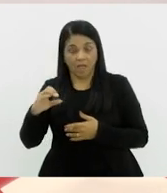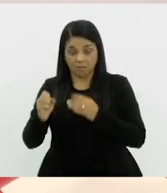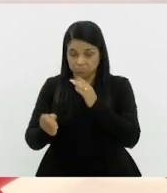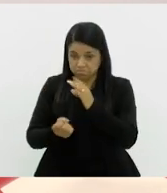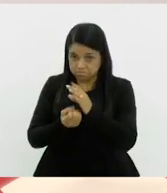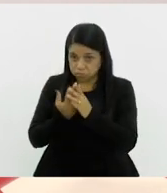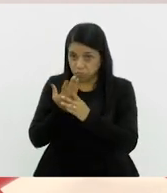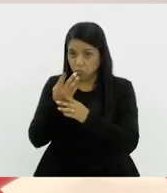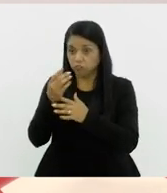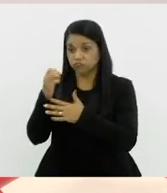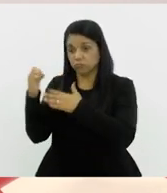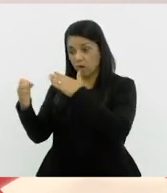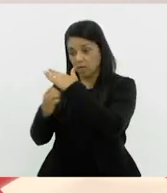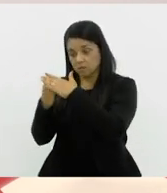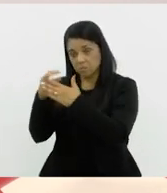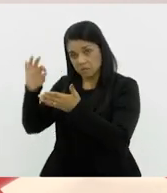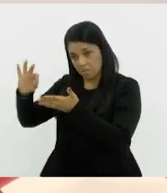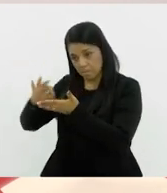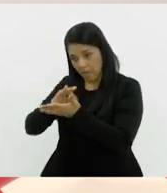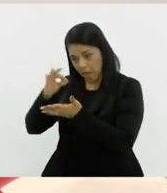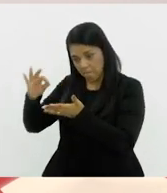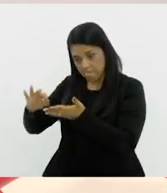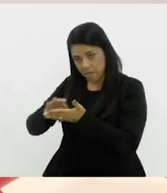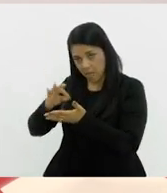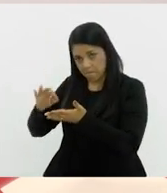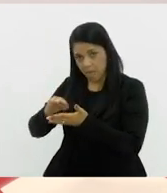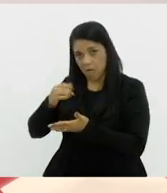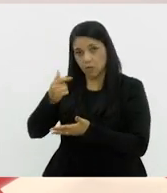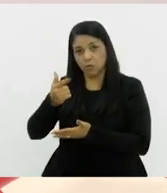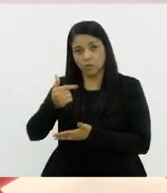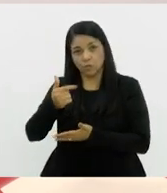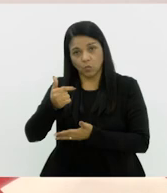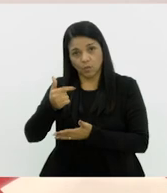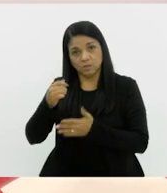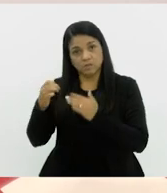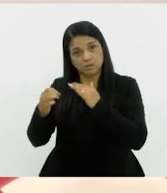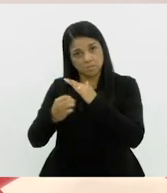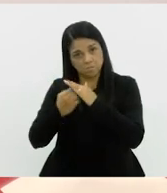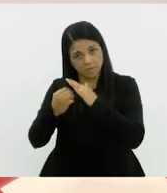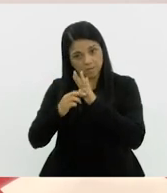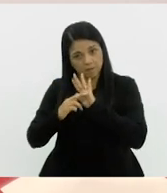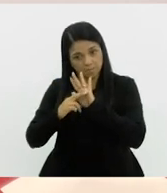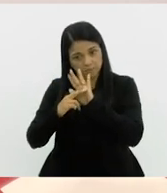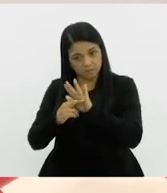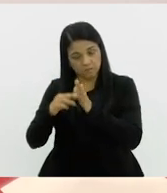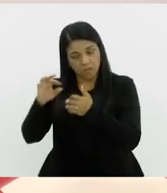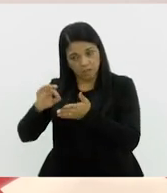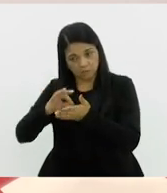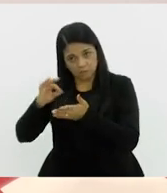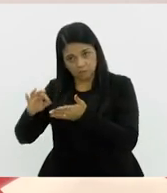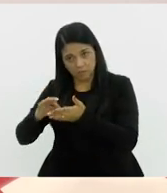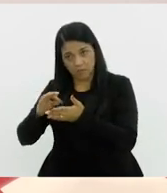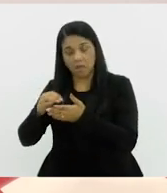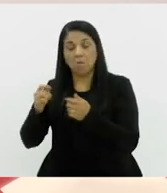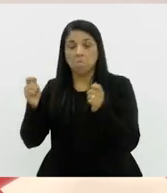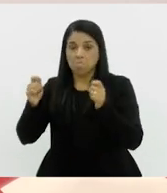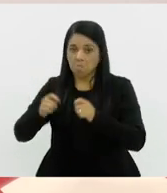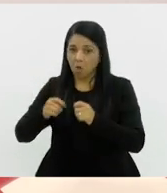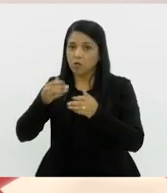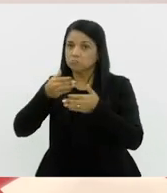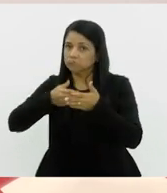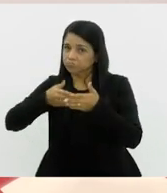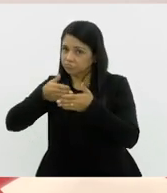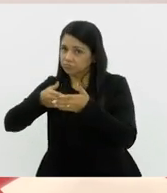as empresas, né, com as 12, 10, 11 empresas aqui presentes, né, a gente não possa estabelecer outras restrições. Né?